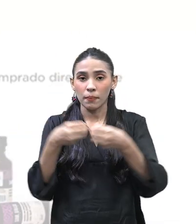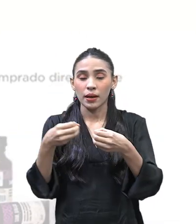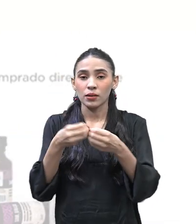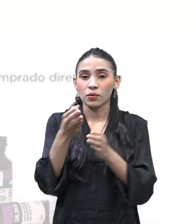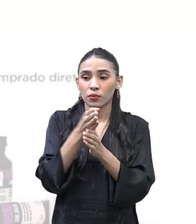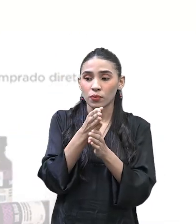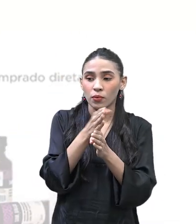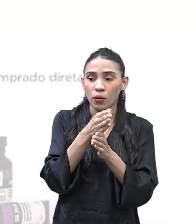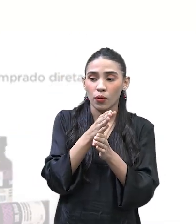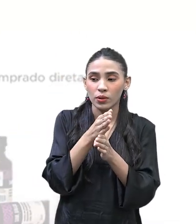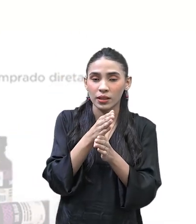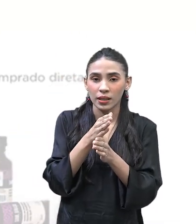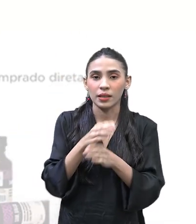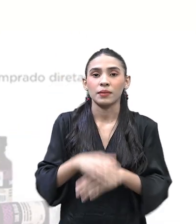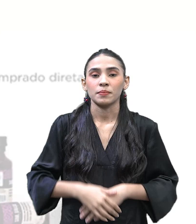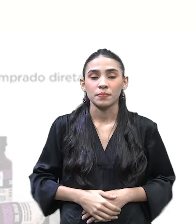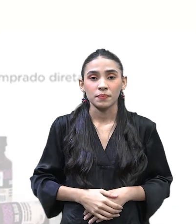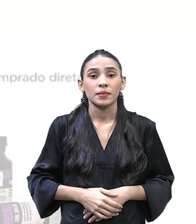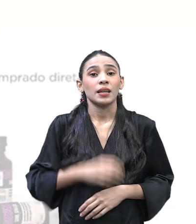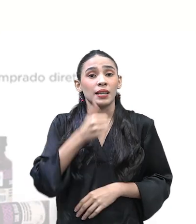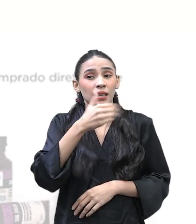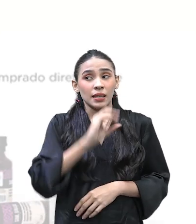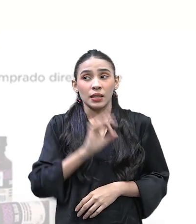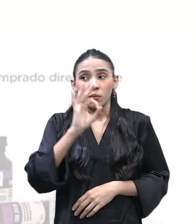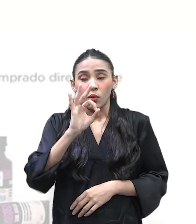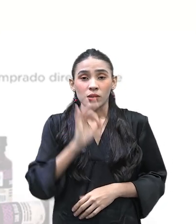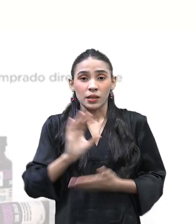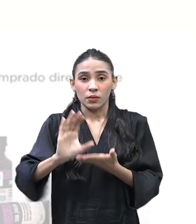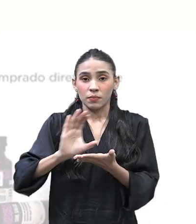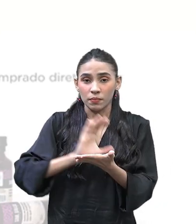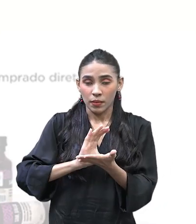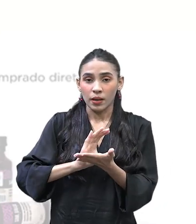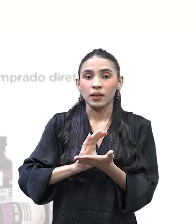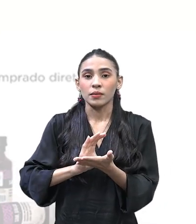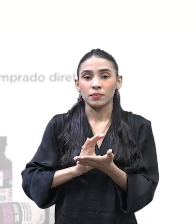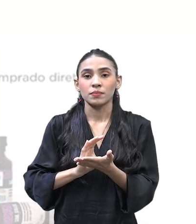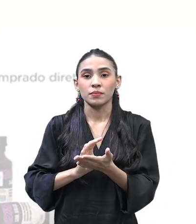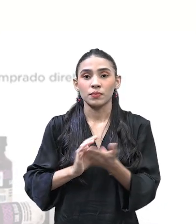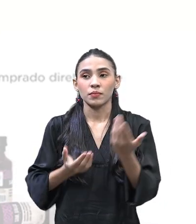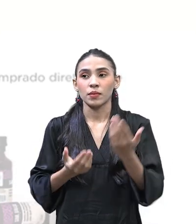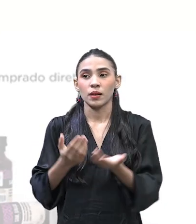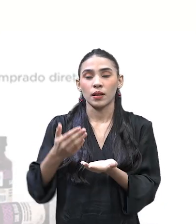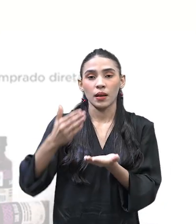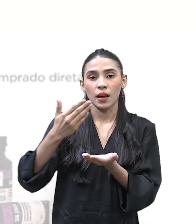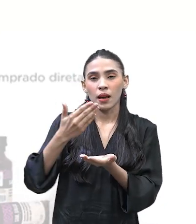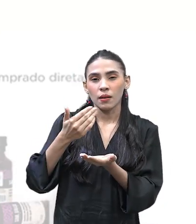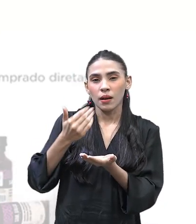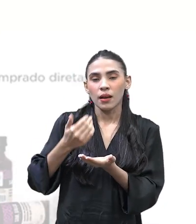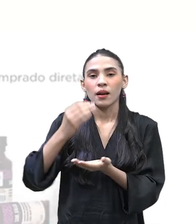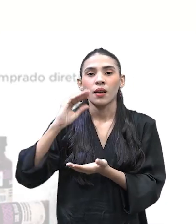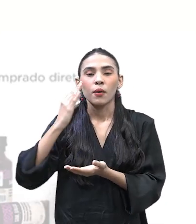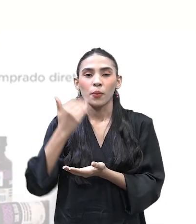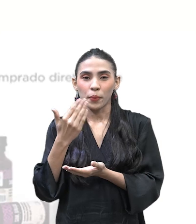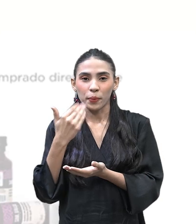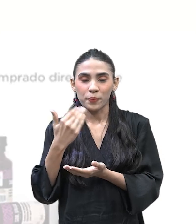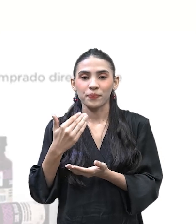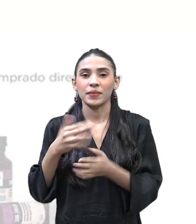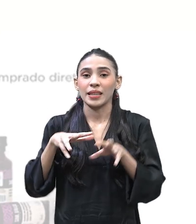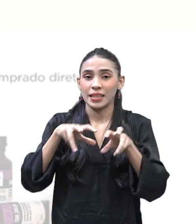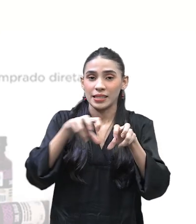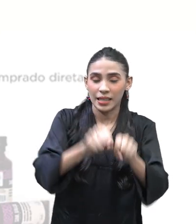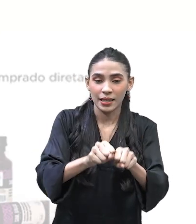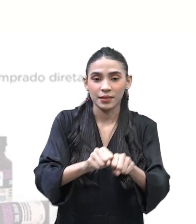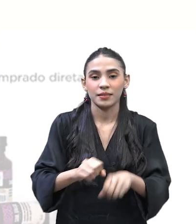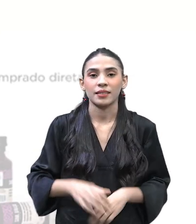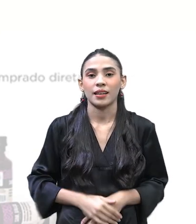fronteira com Colômbia. Inclusive, 10% do lucro da comercialização do nosso molho de pimenta, né, do açaí com açaí,